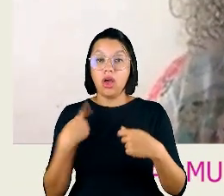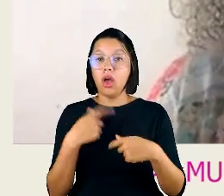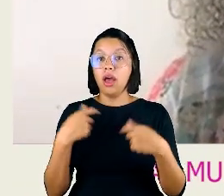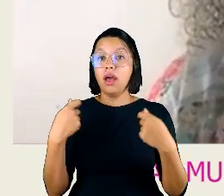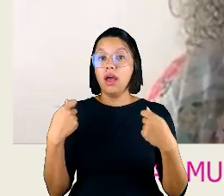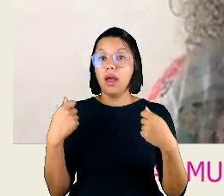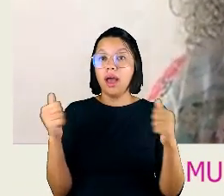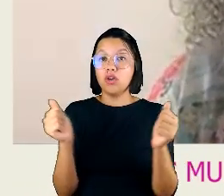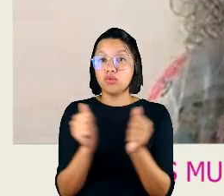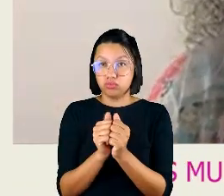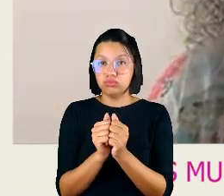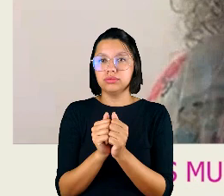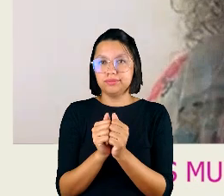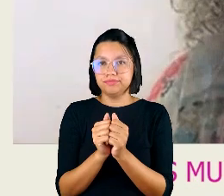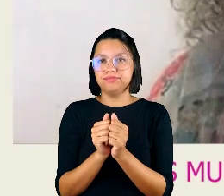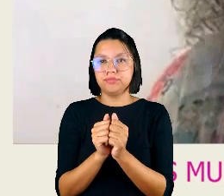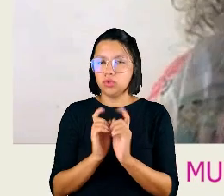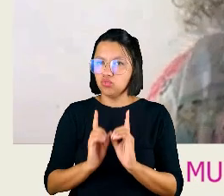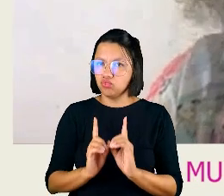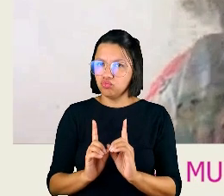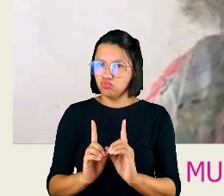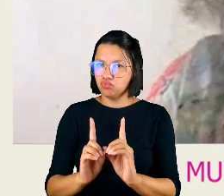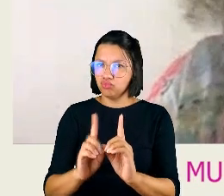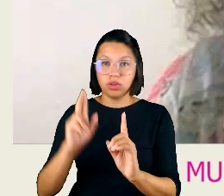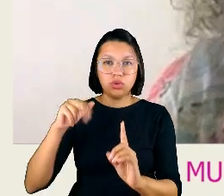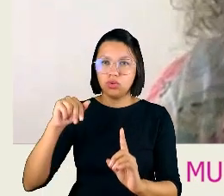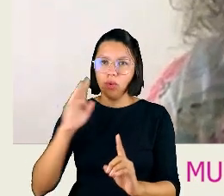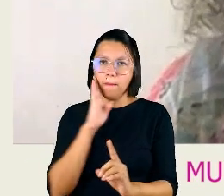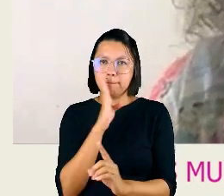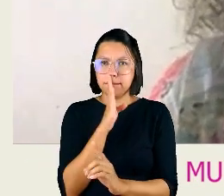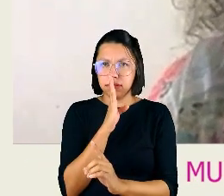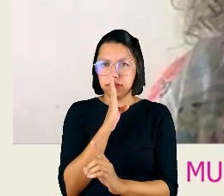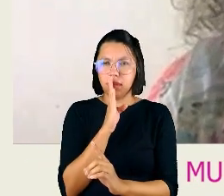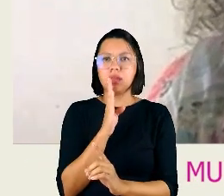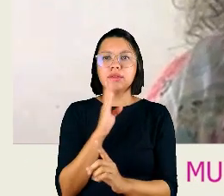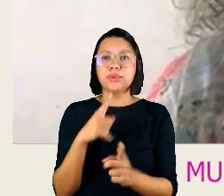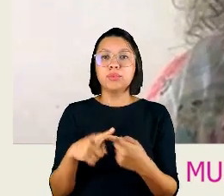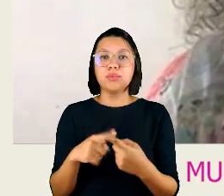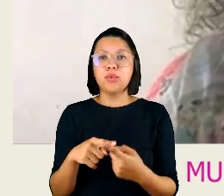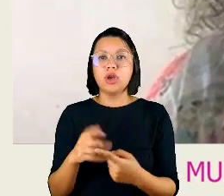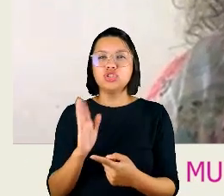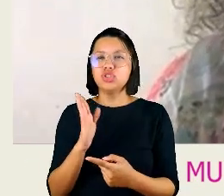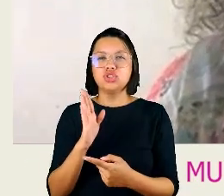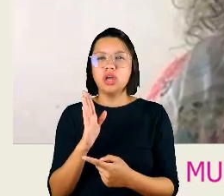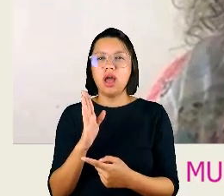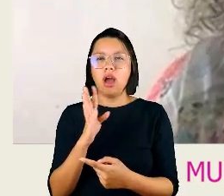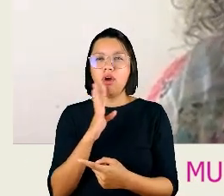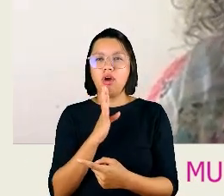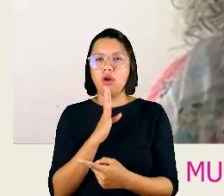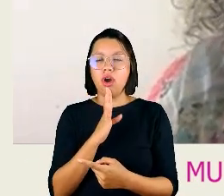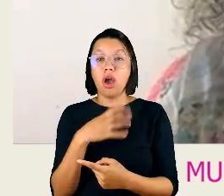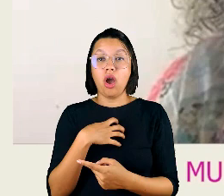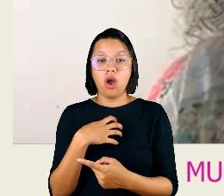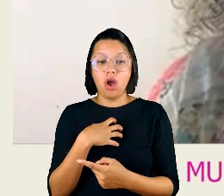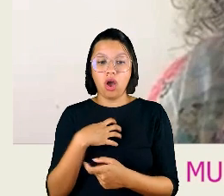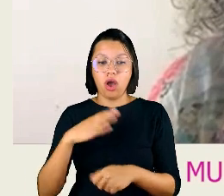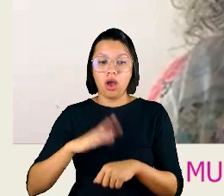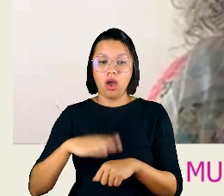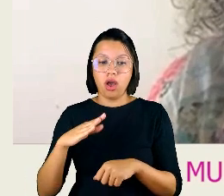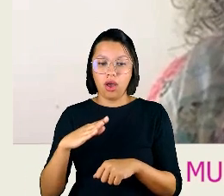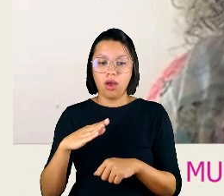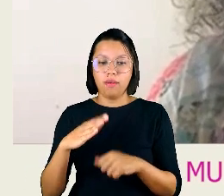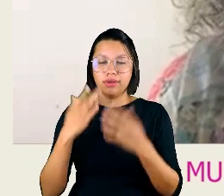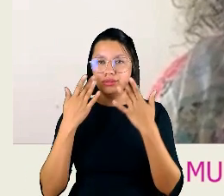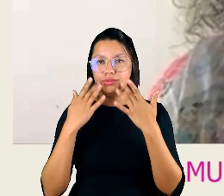e não estarmos caladas, porque a gente já conhece que a forma mais comum é de nós